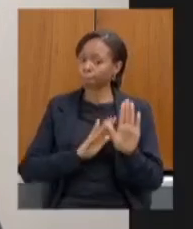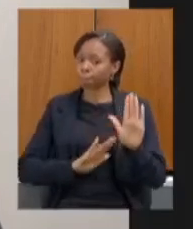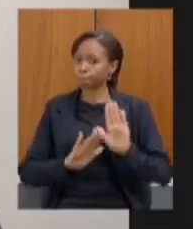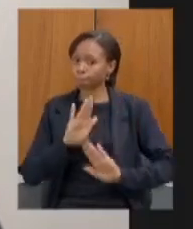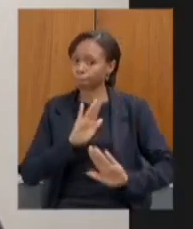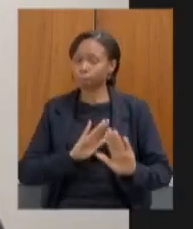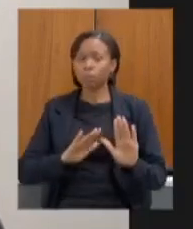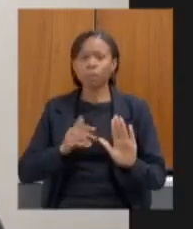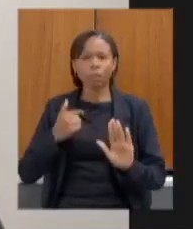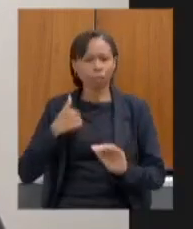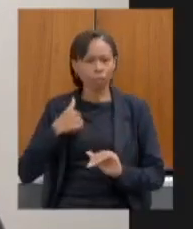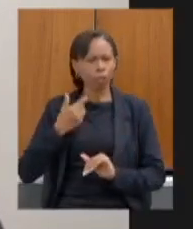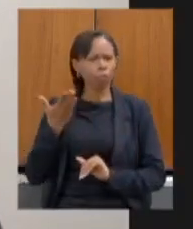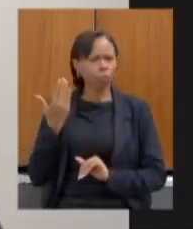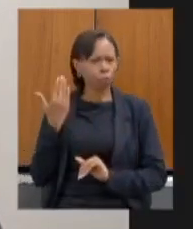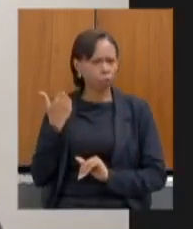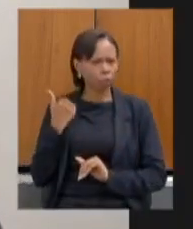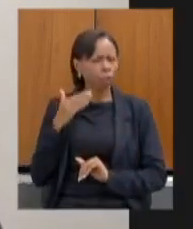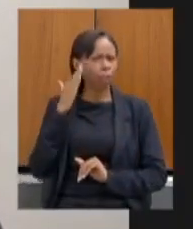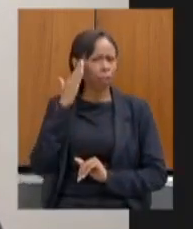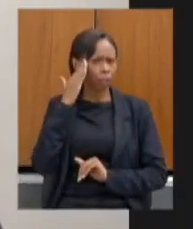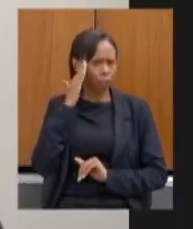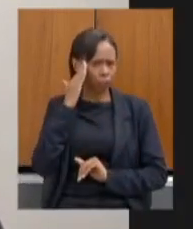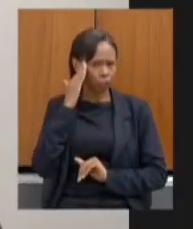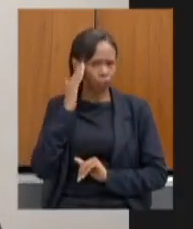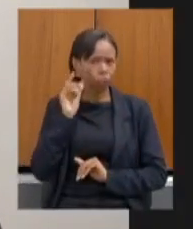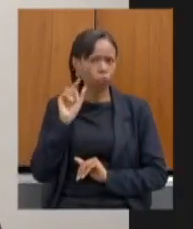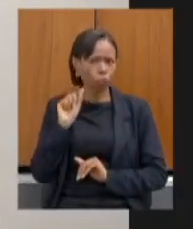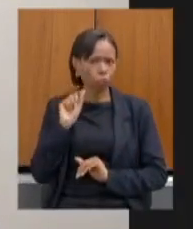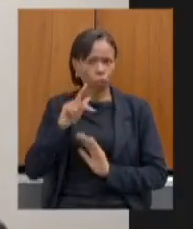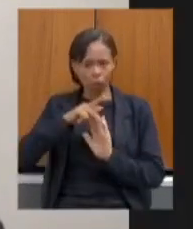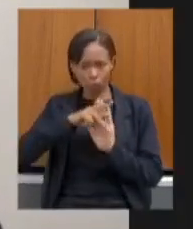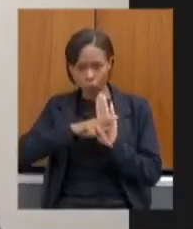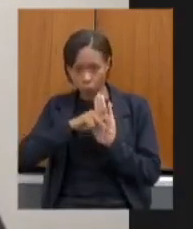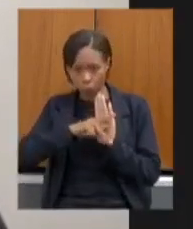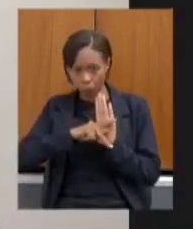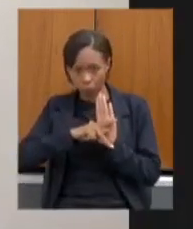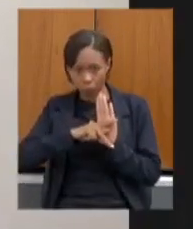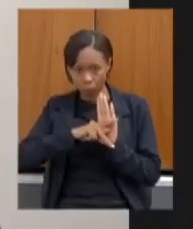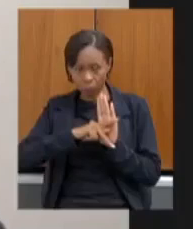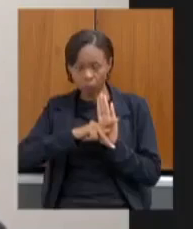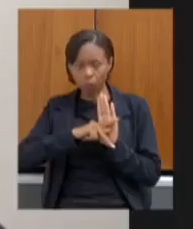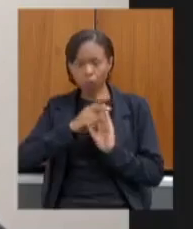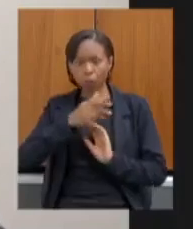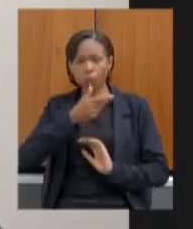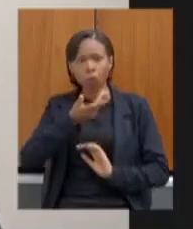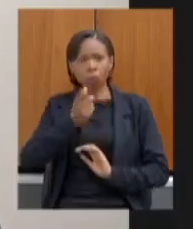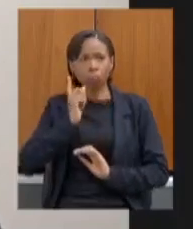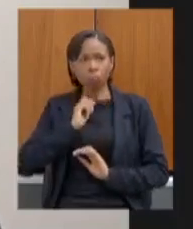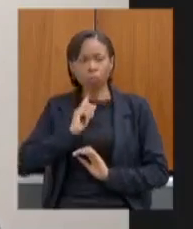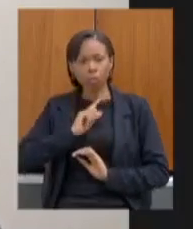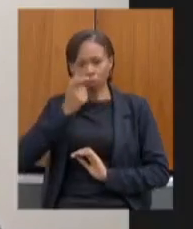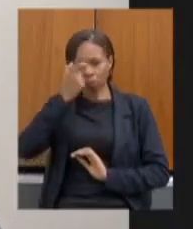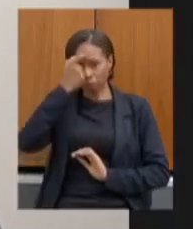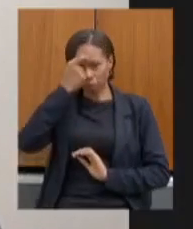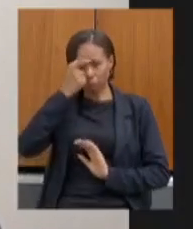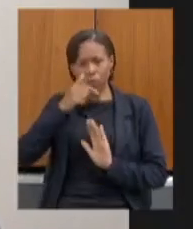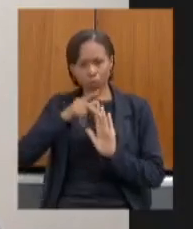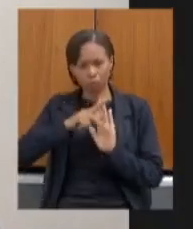entendi que o Minas consciente, em certa medida, induziu a uma